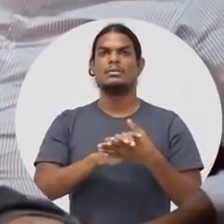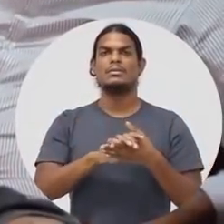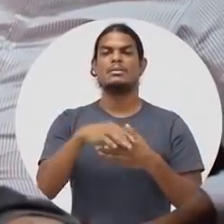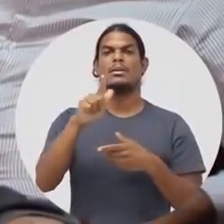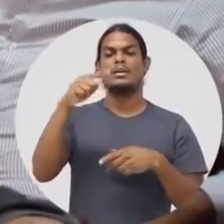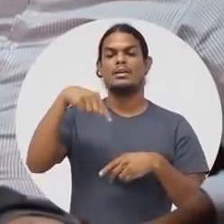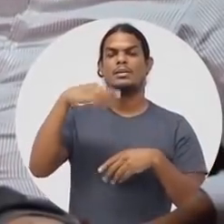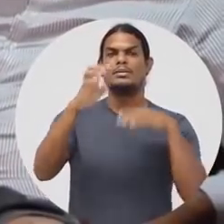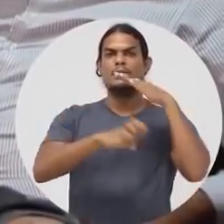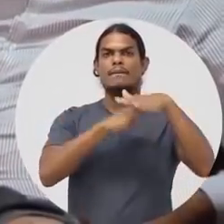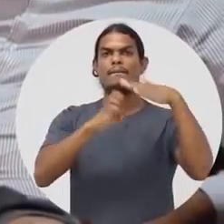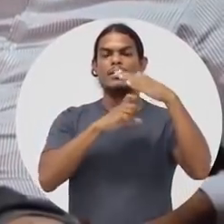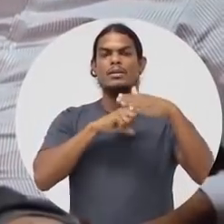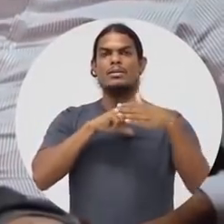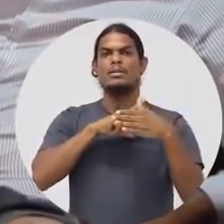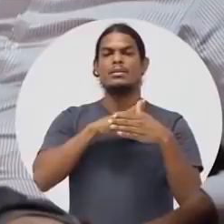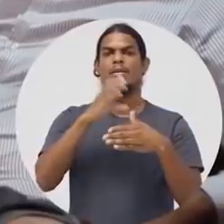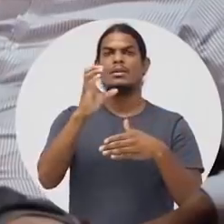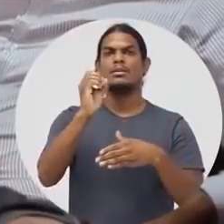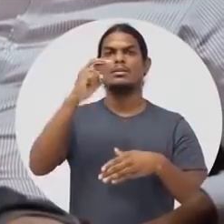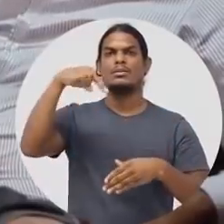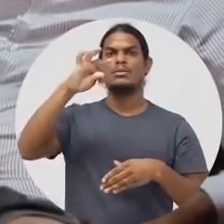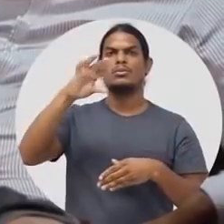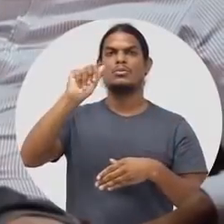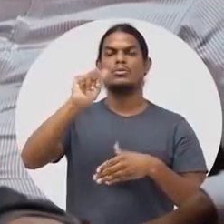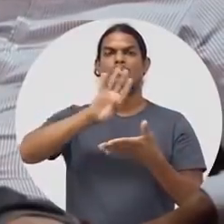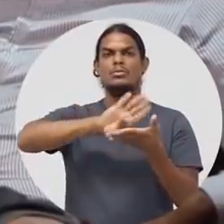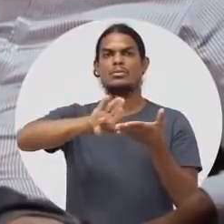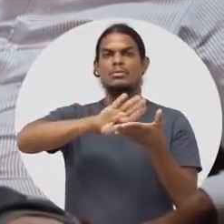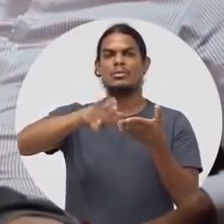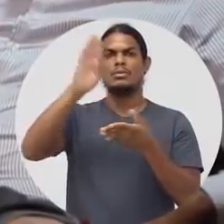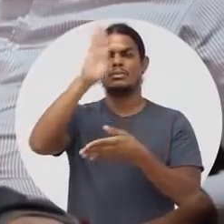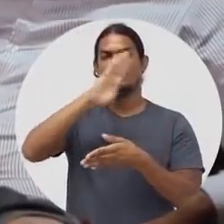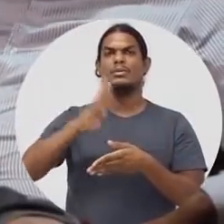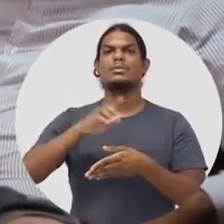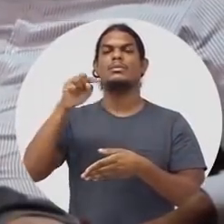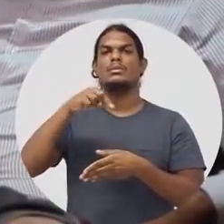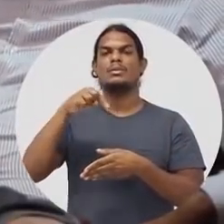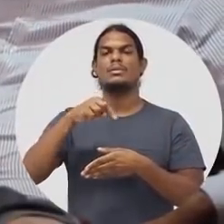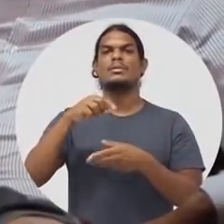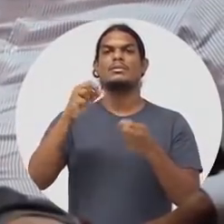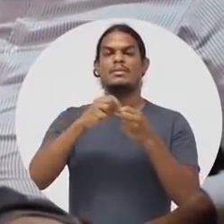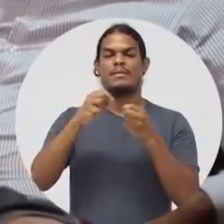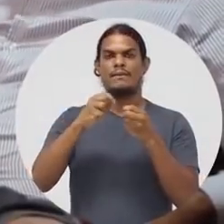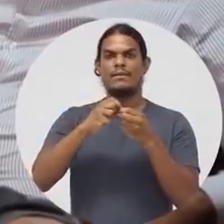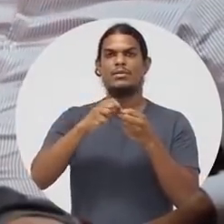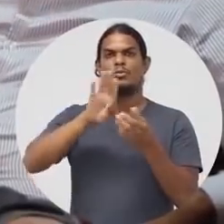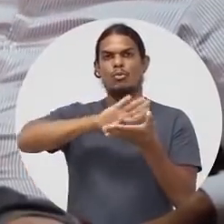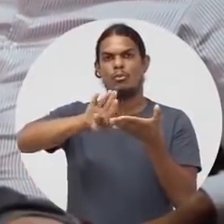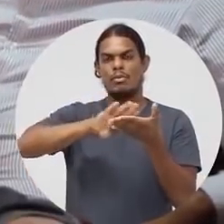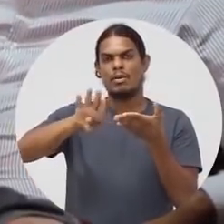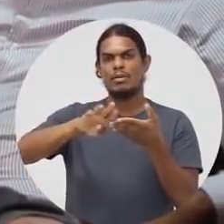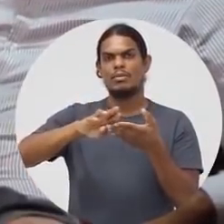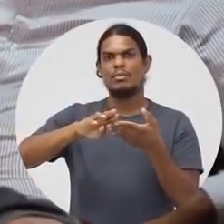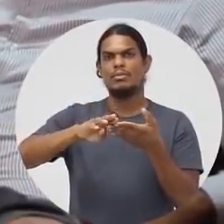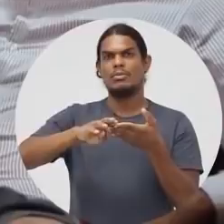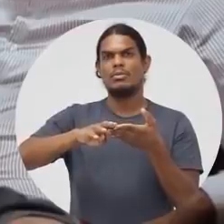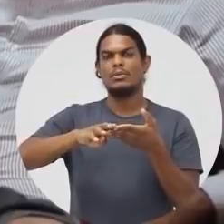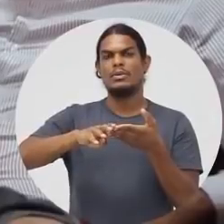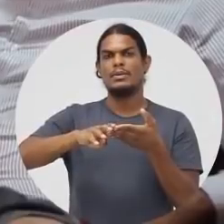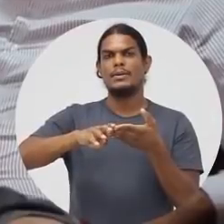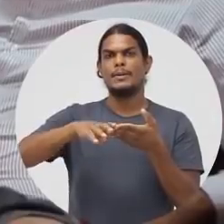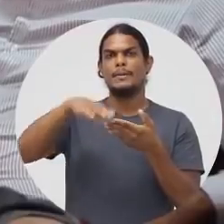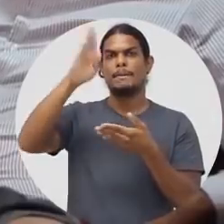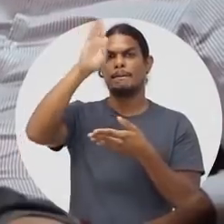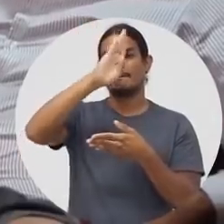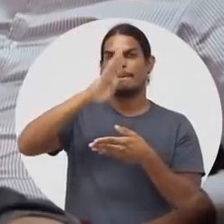tem conta no Banco do Brasil, então este crédito é feito no Banco Nacional. Tá? Porque se for